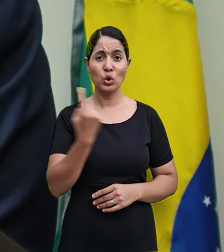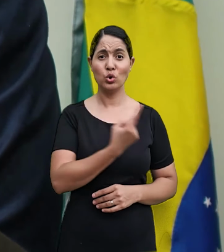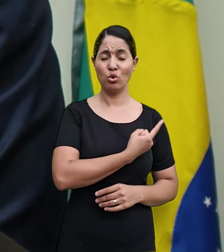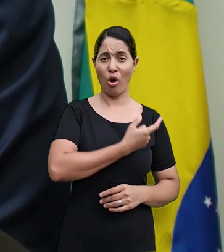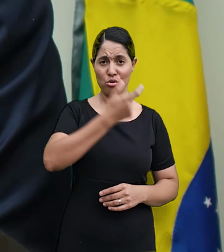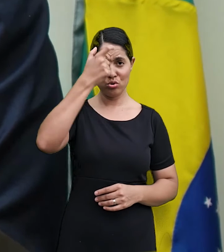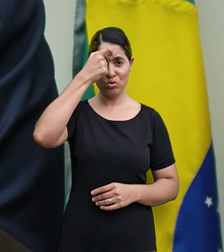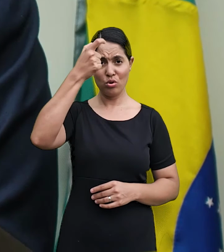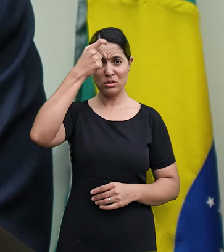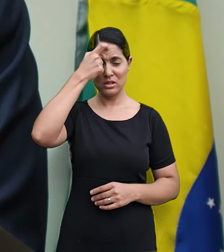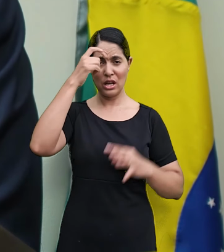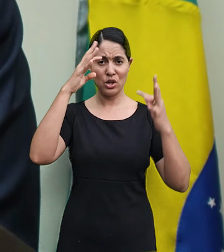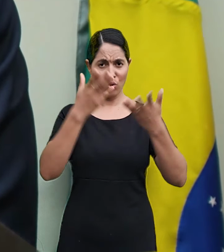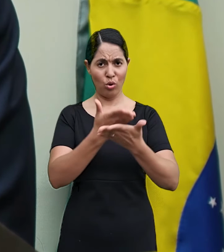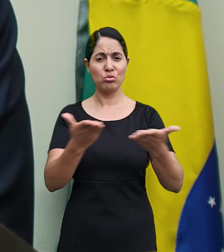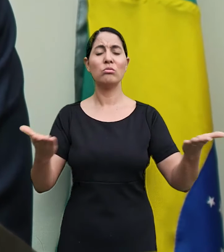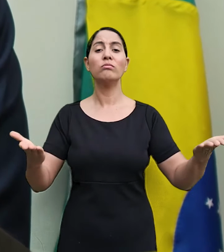Cientes todos nós,